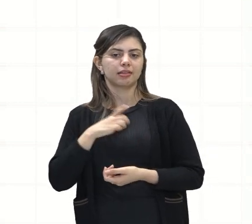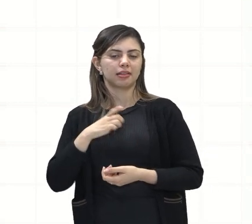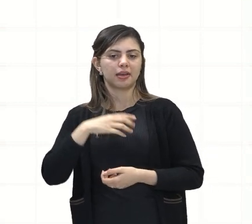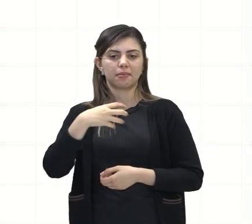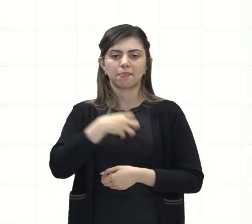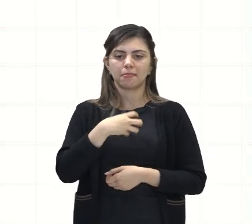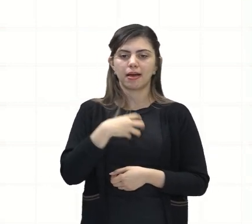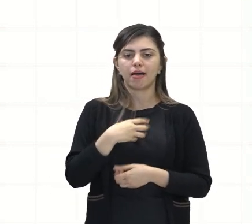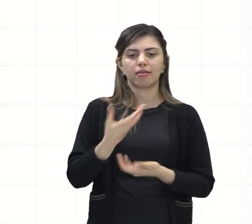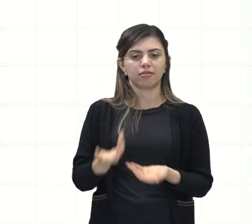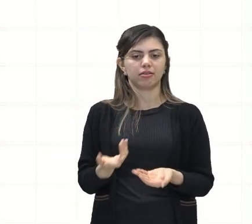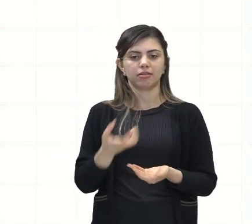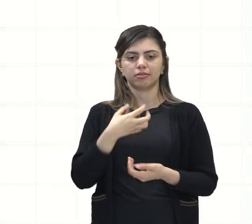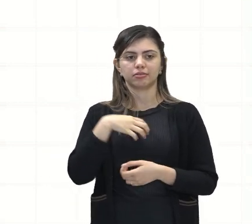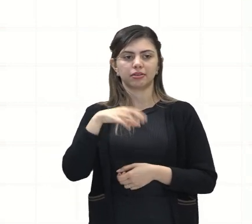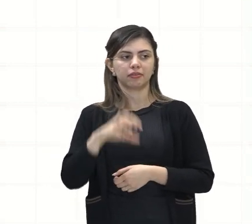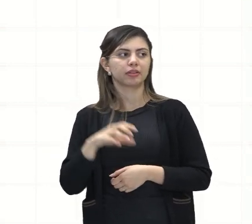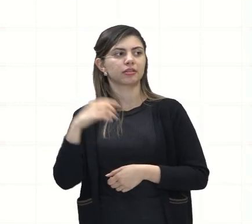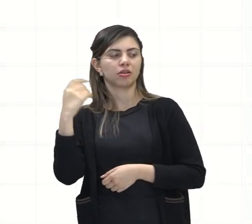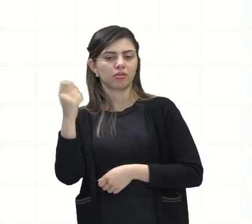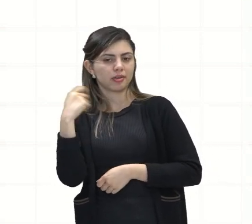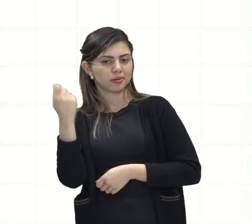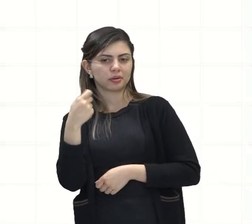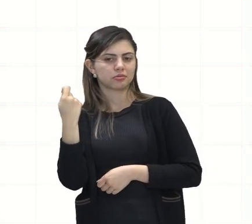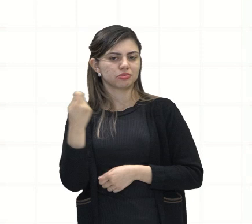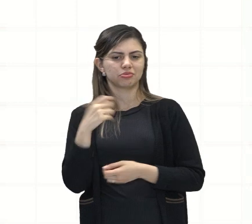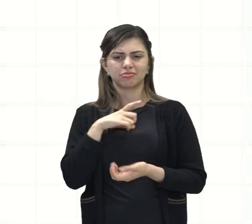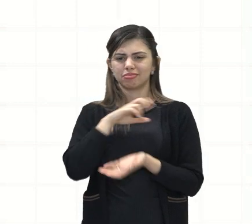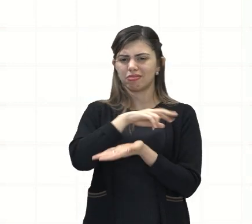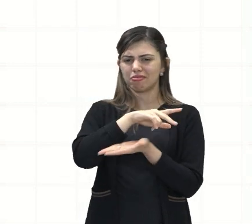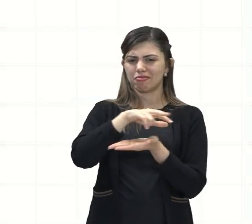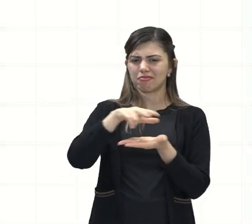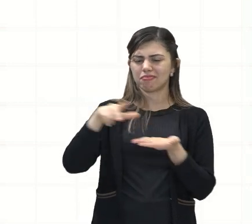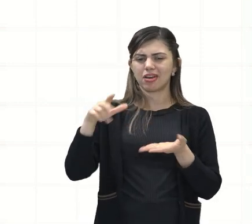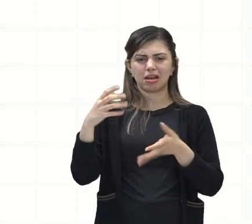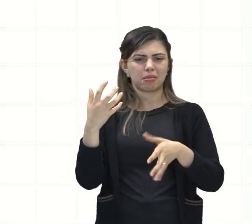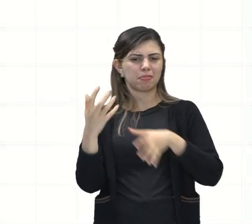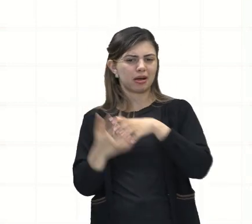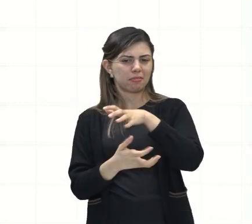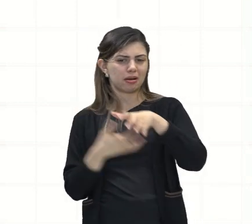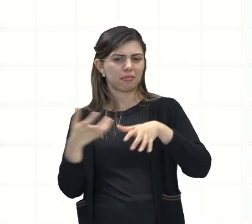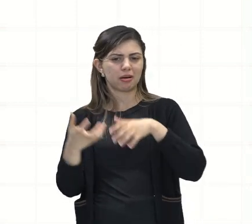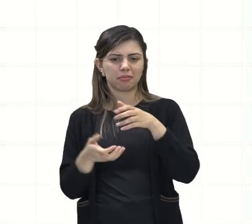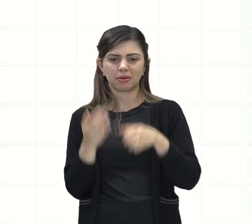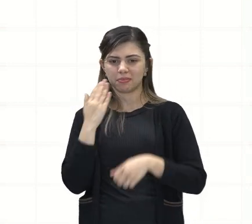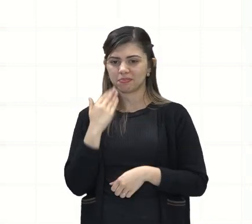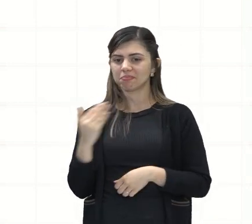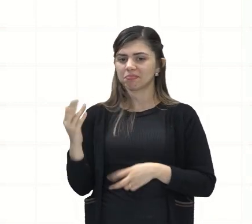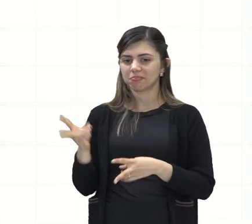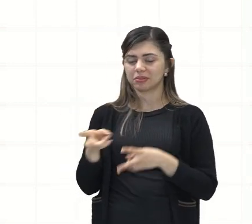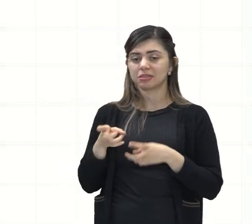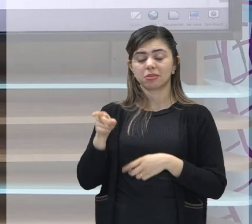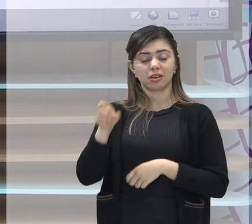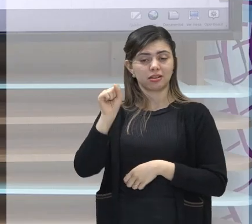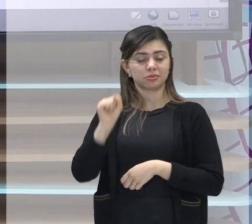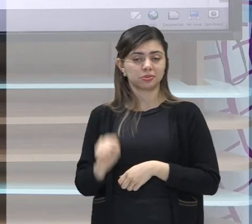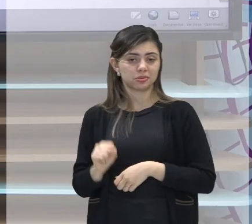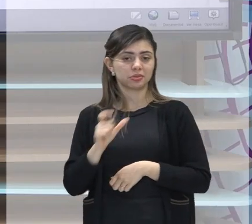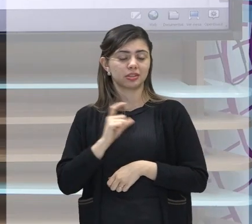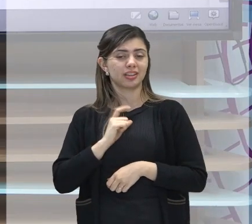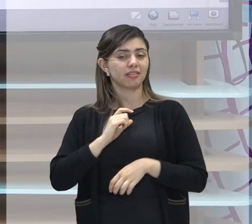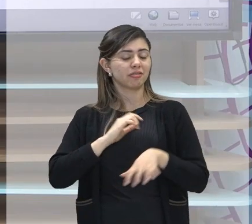e também a guerra dos farrapos, né, a farroupilha lá no sul do Brasil, que foi um